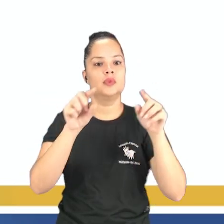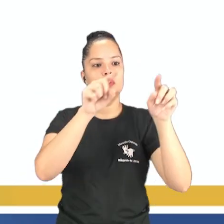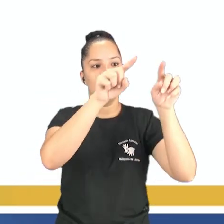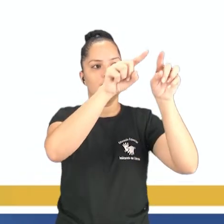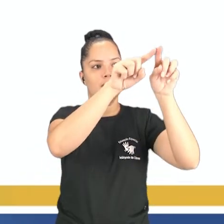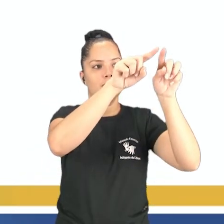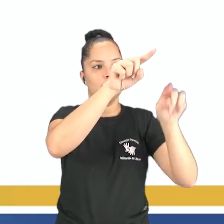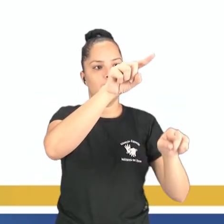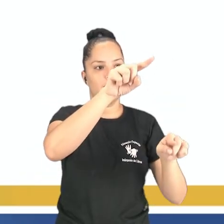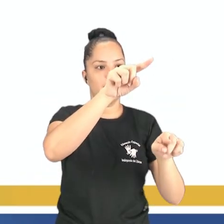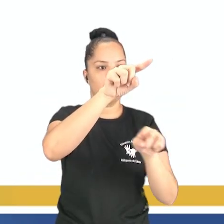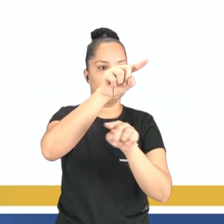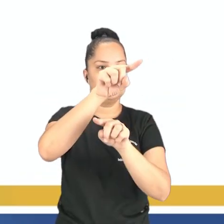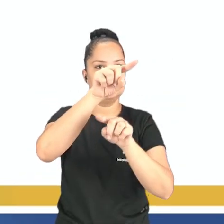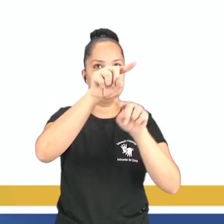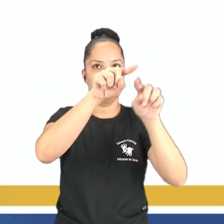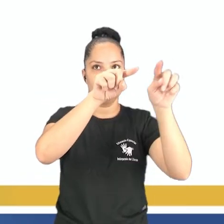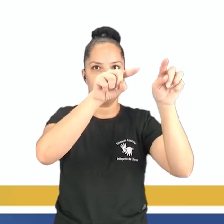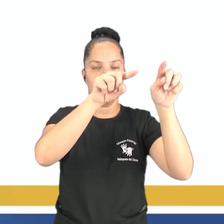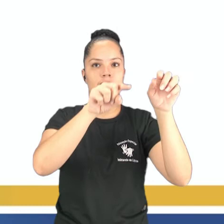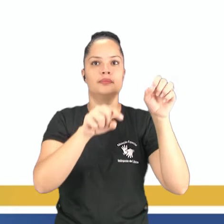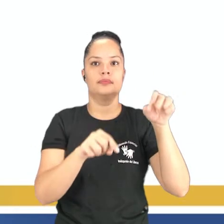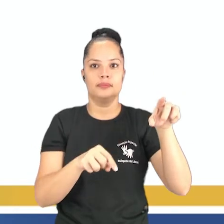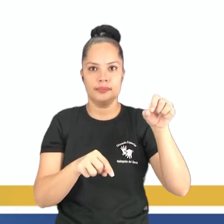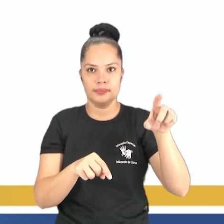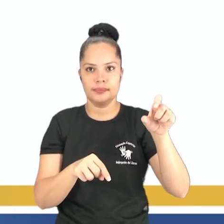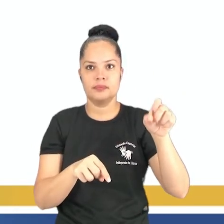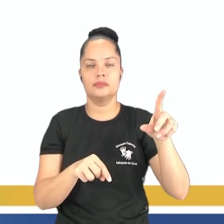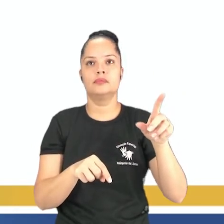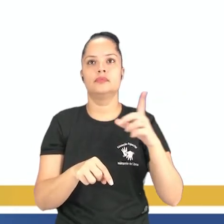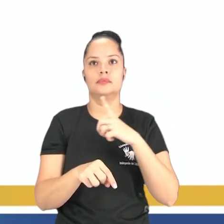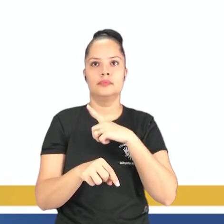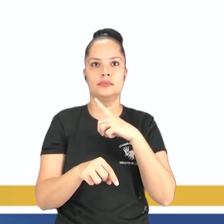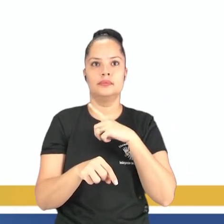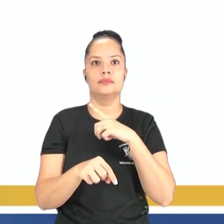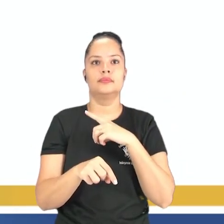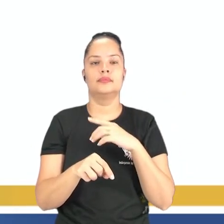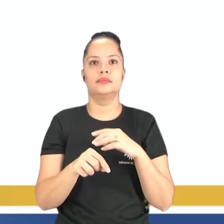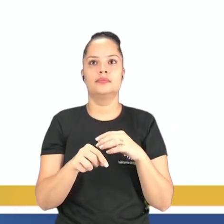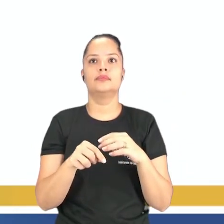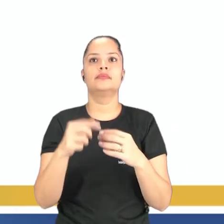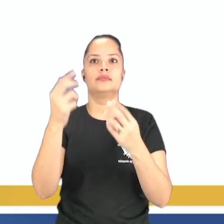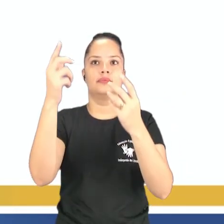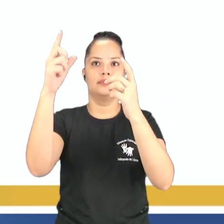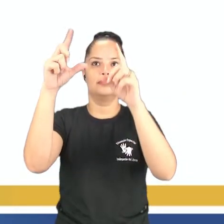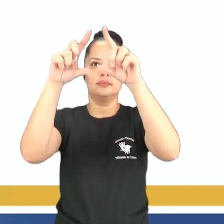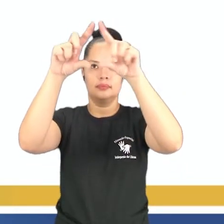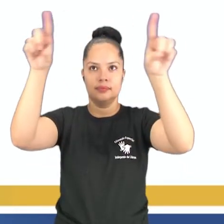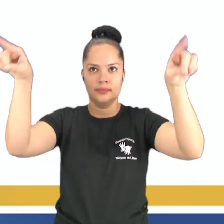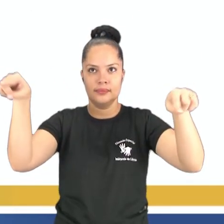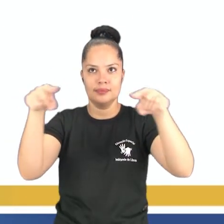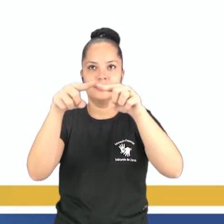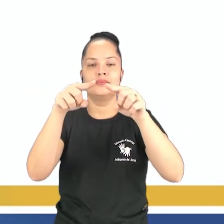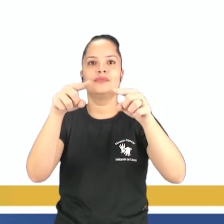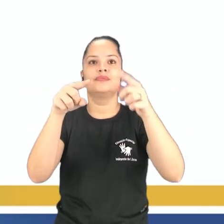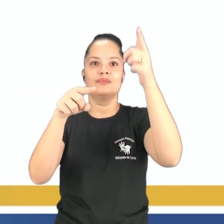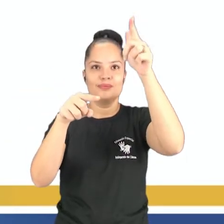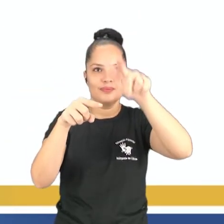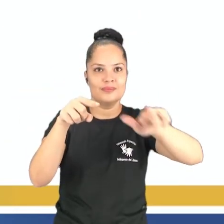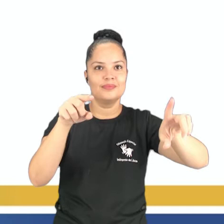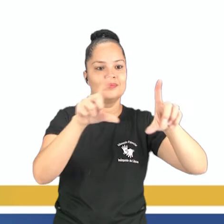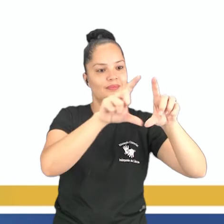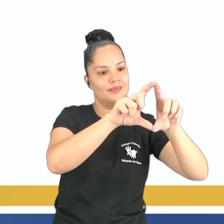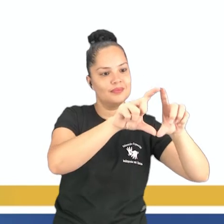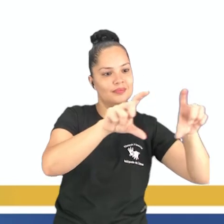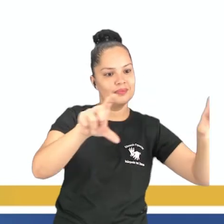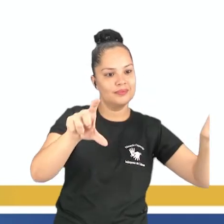aparecem em vertical também aparecem aí num processo de translação. Olha na figura embaixo, é uma